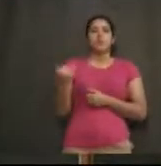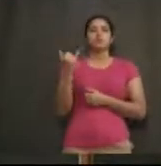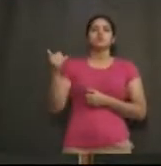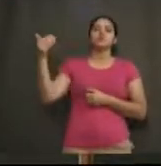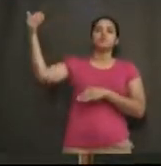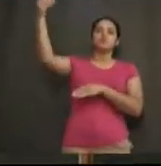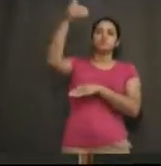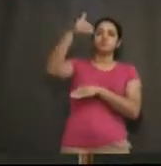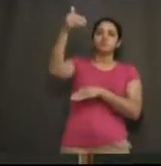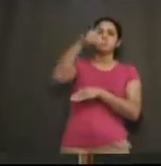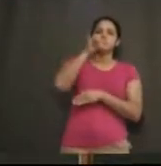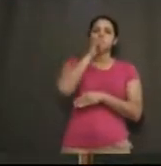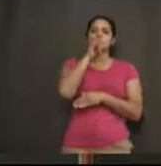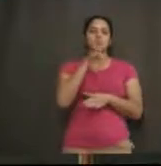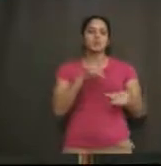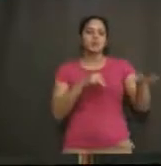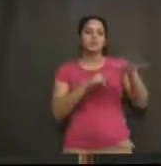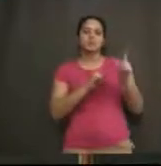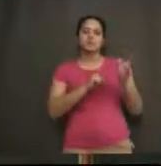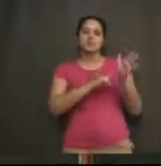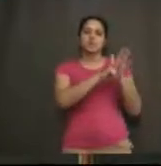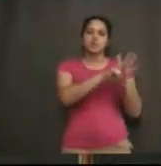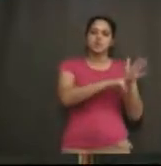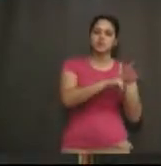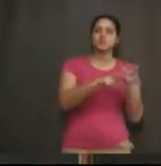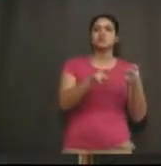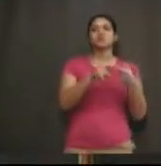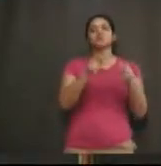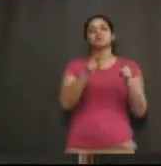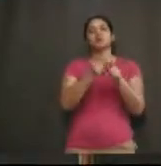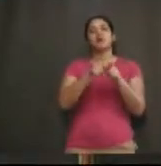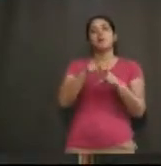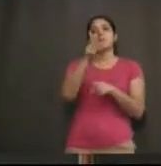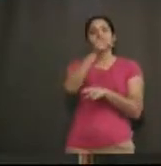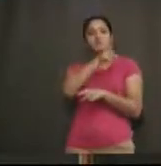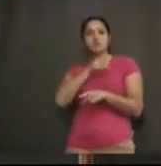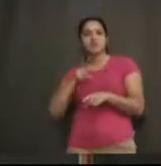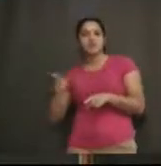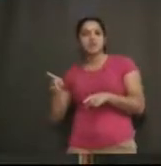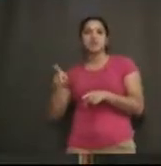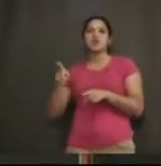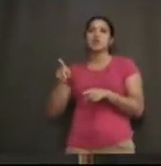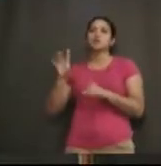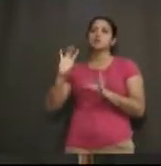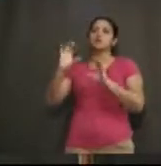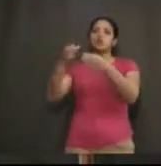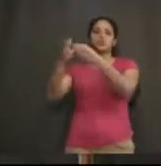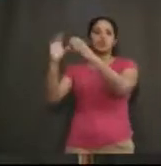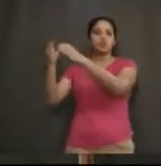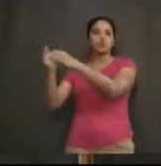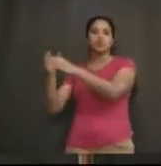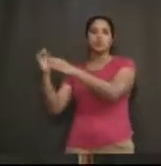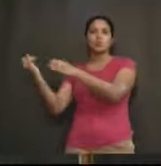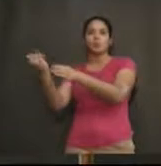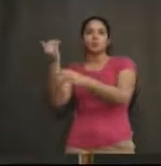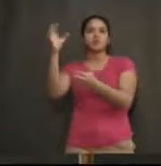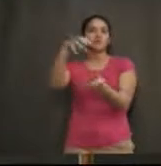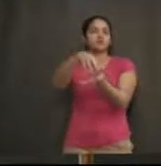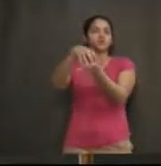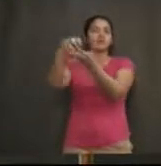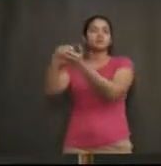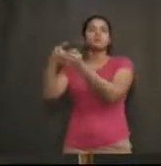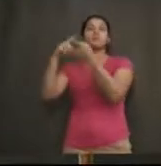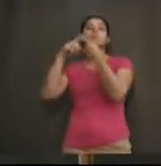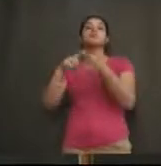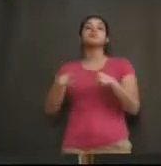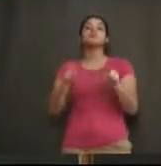só pesquisadores, né, não só presidentes da sociedade ou de outros núcleos, mas sim vocês,